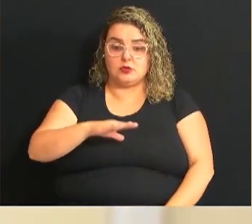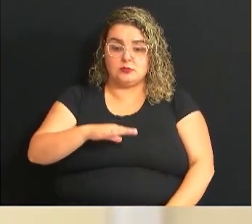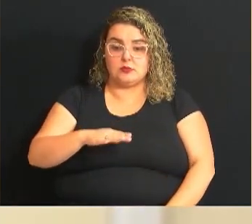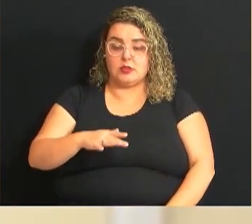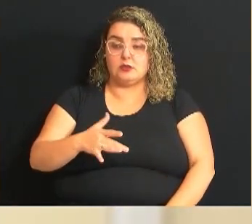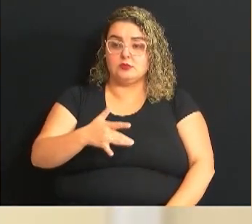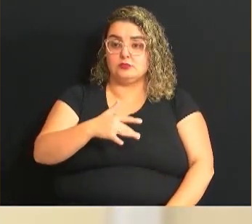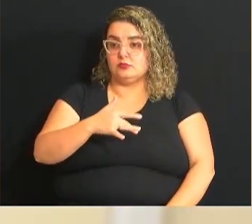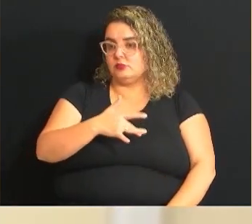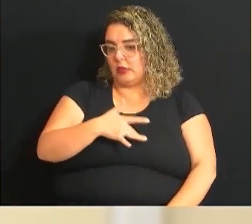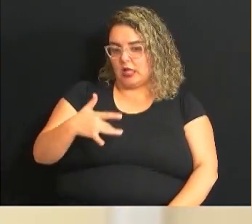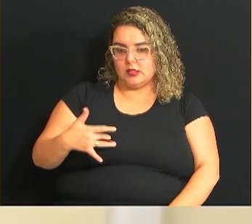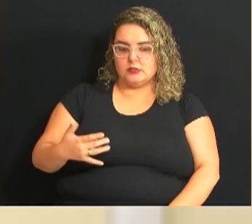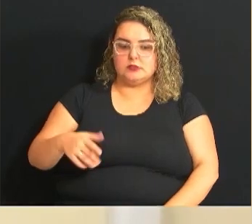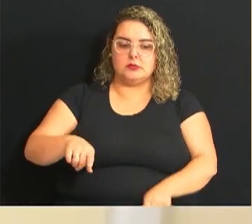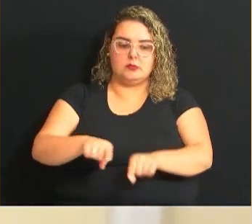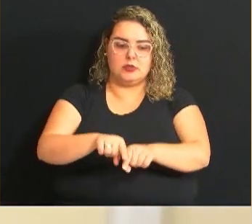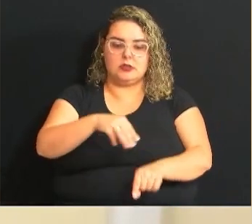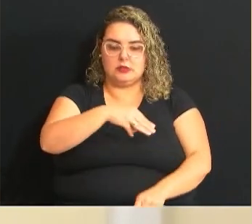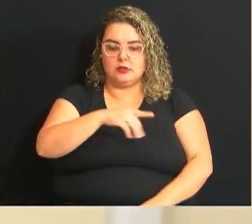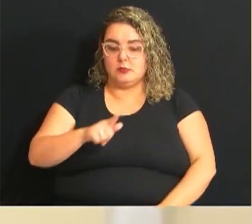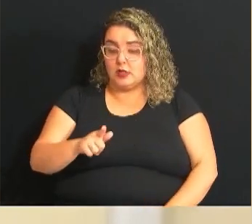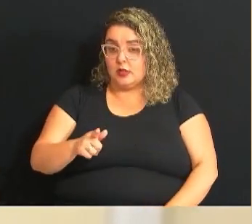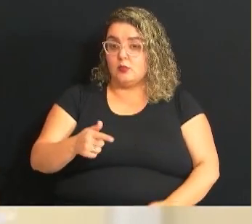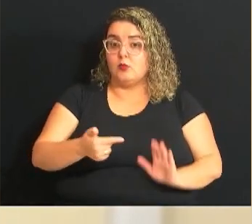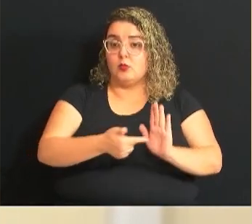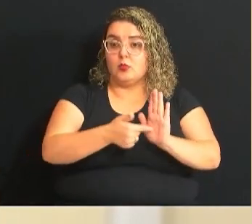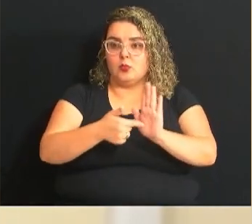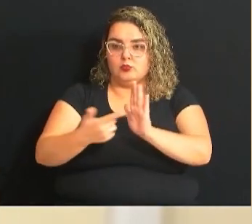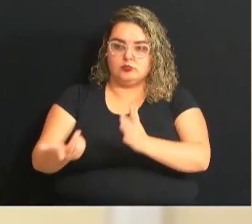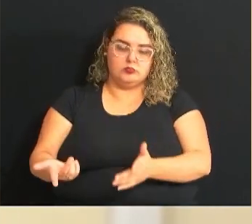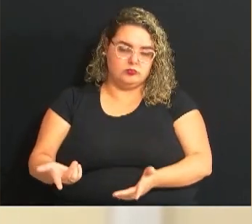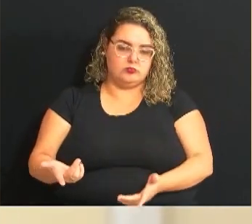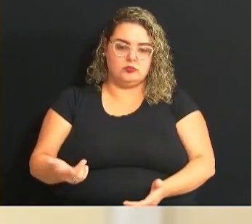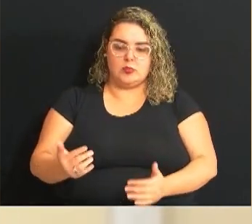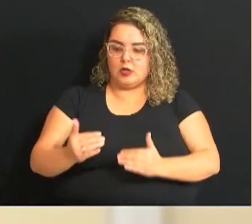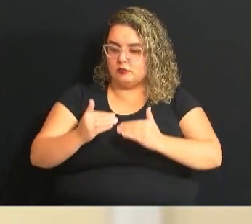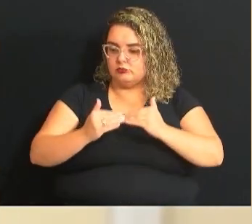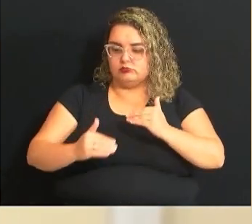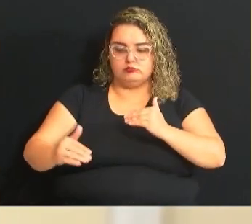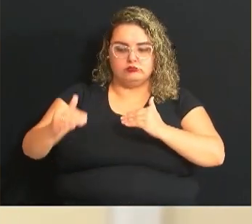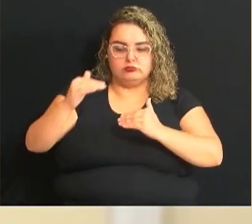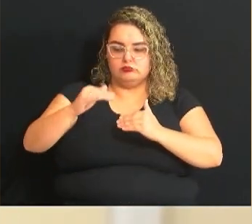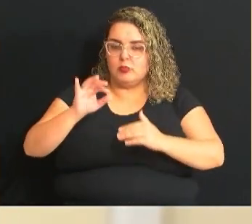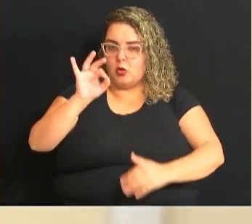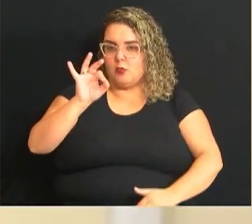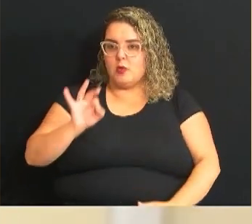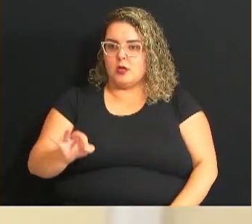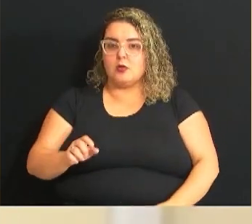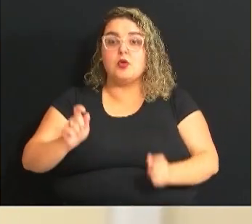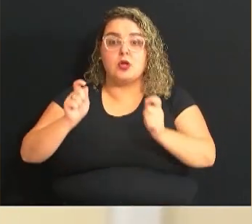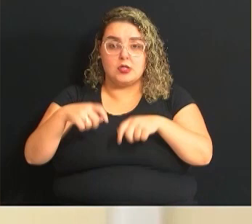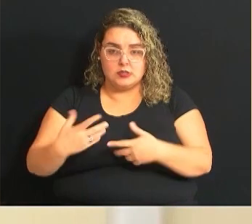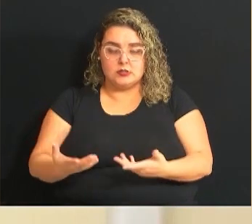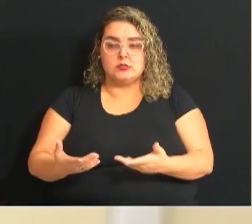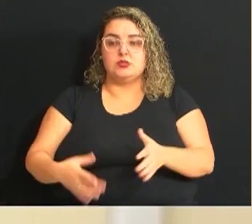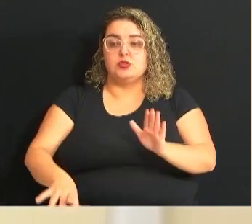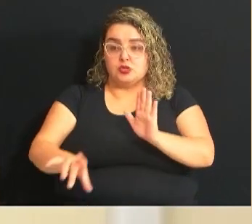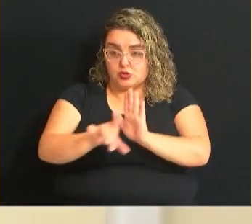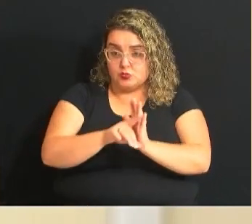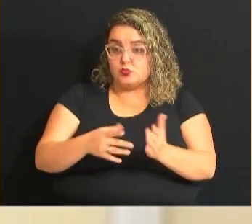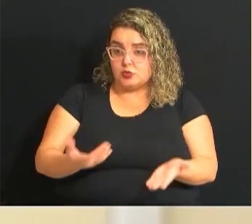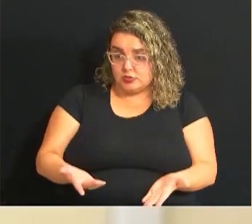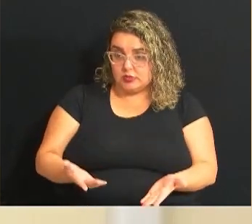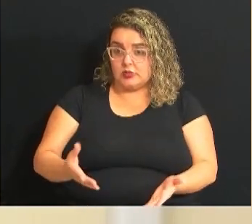na rede Mário Gatti, né, mostrando, ficando muito acima do percentual exigido por lei, que no caso do município